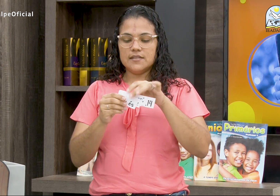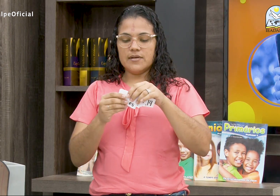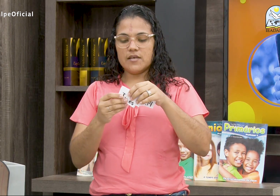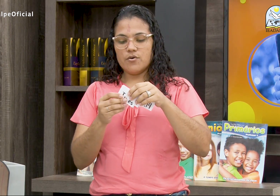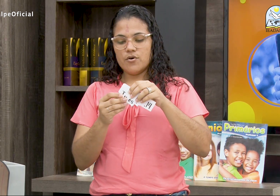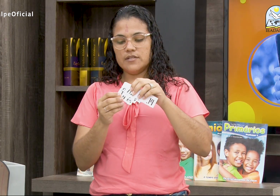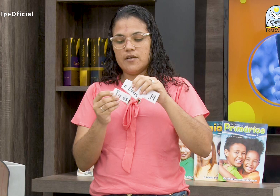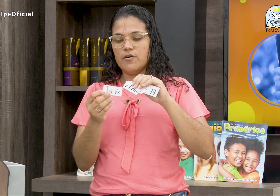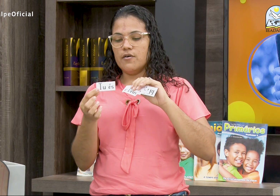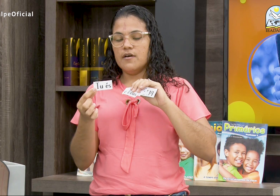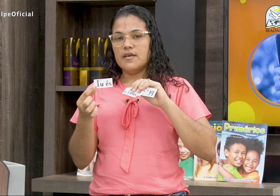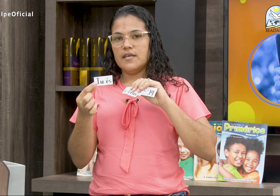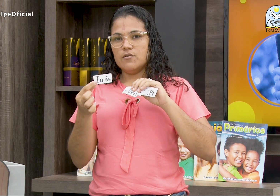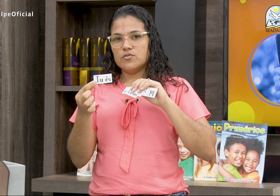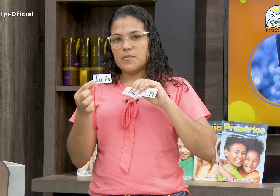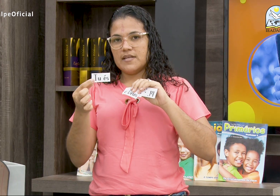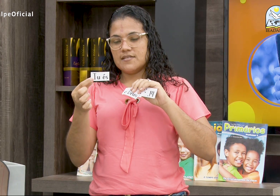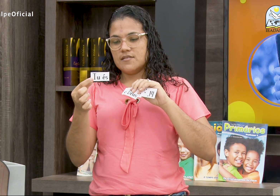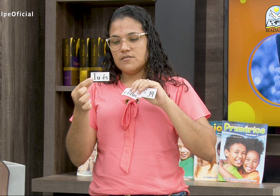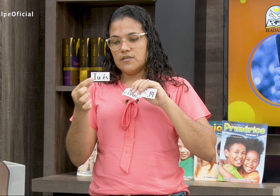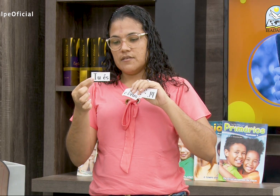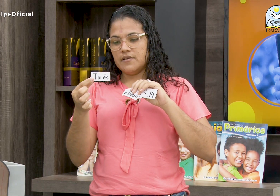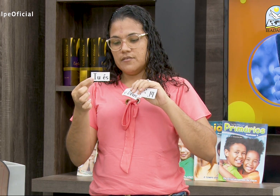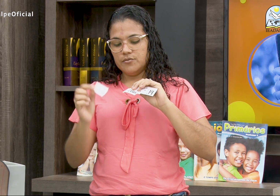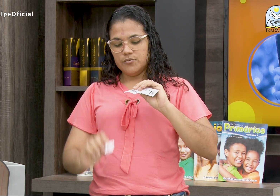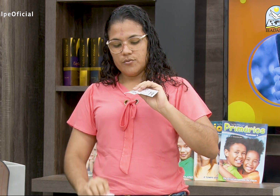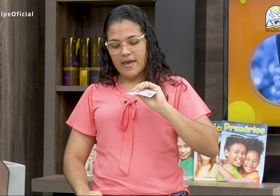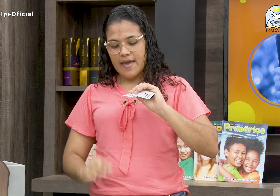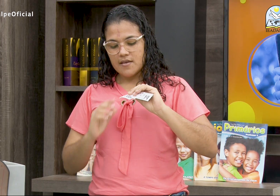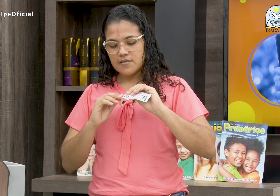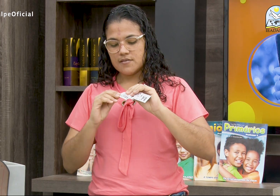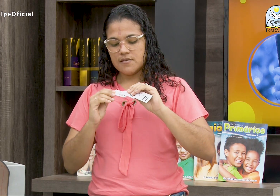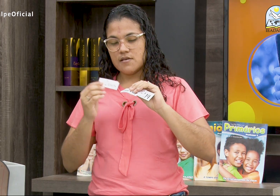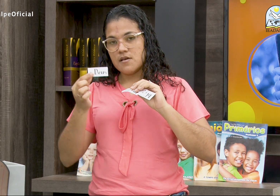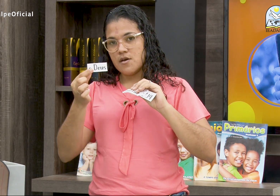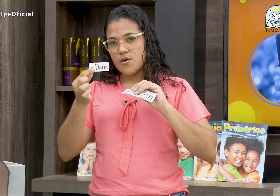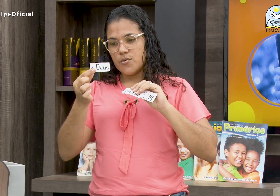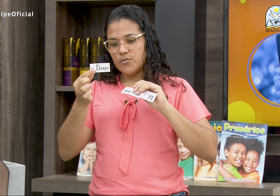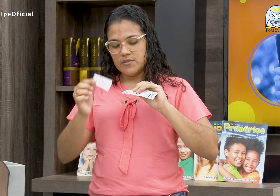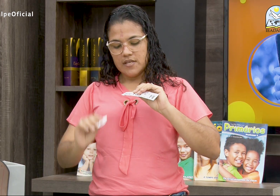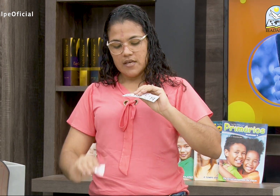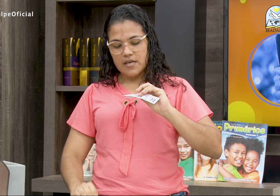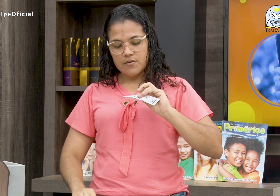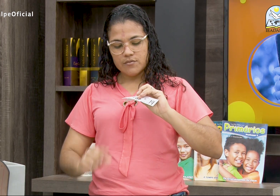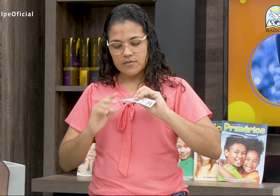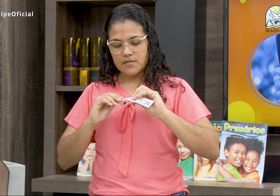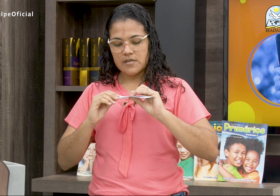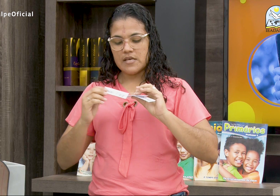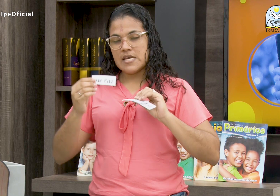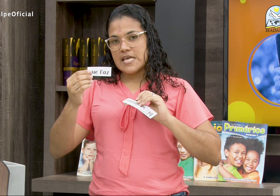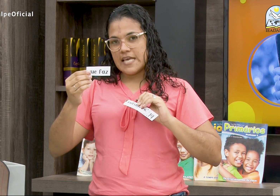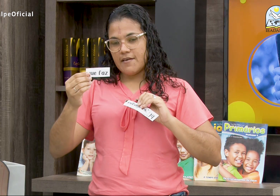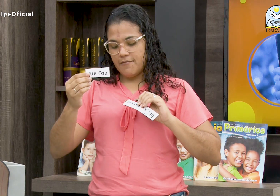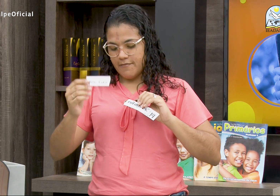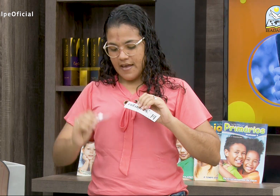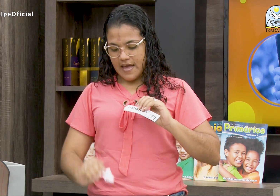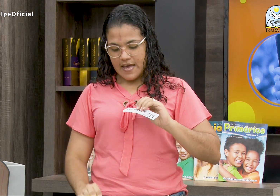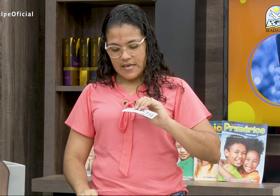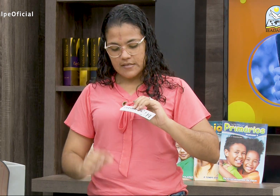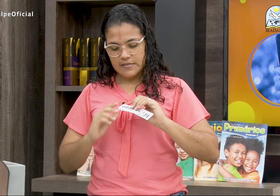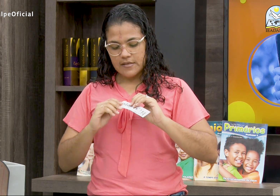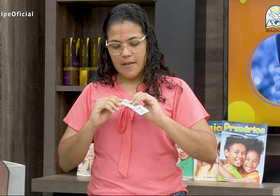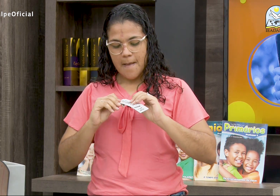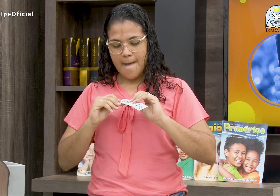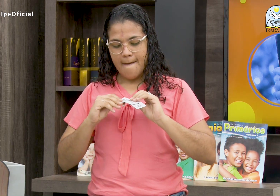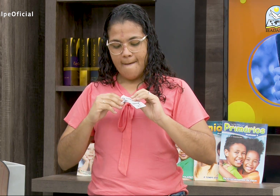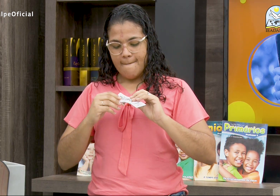embaralhada. Então, aqui eu cortei, ó, em alguns pedacinhos, ó, tá vendo? Tu és o Deus que